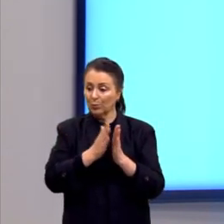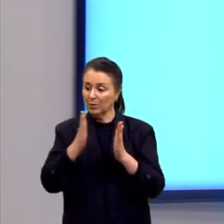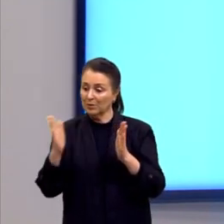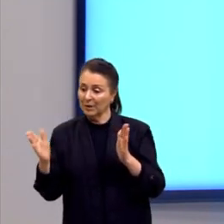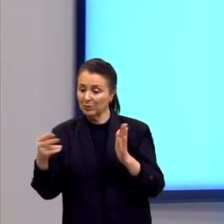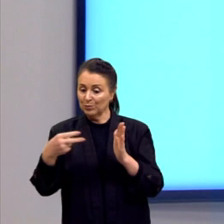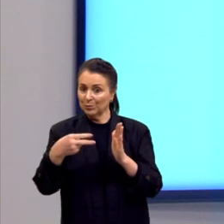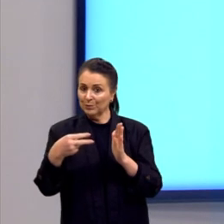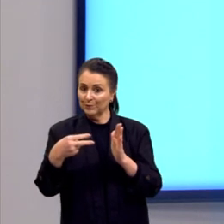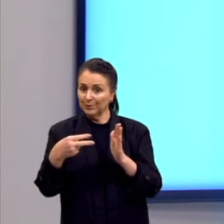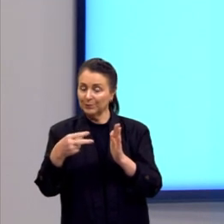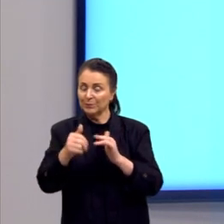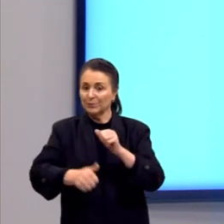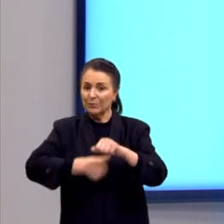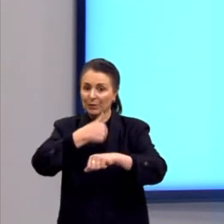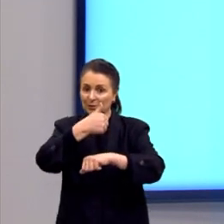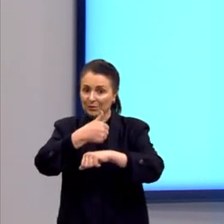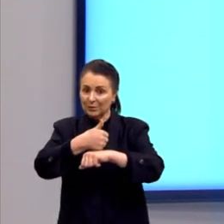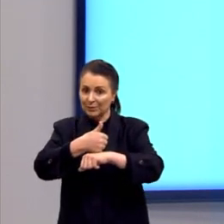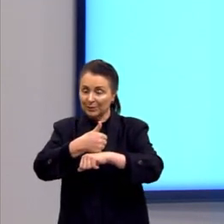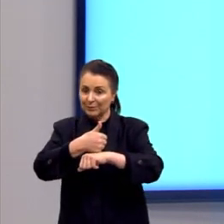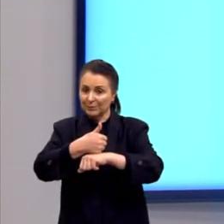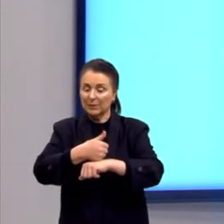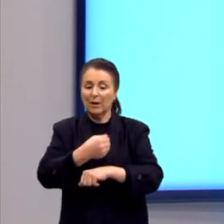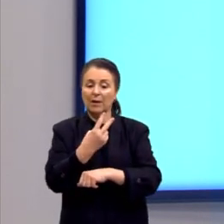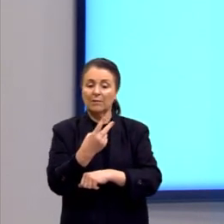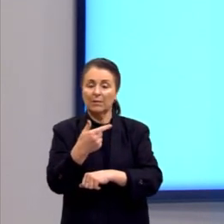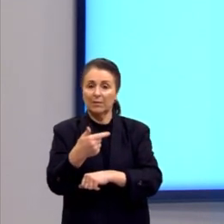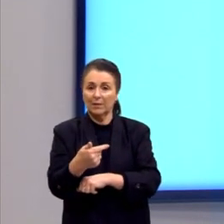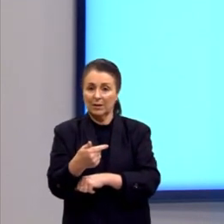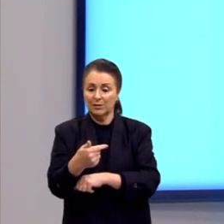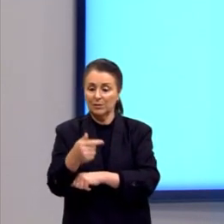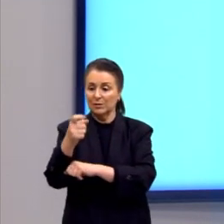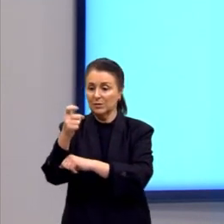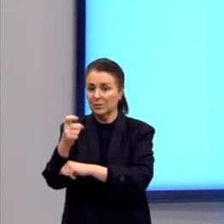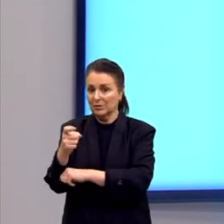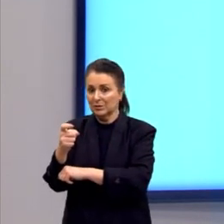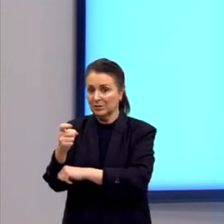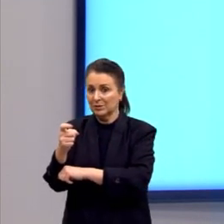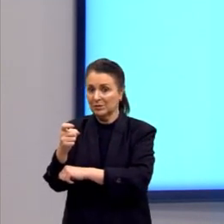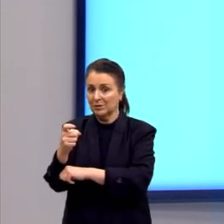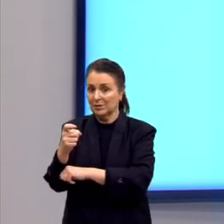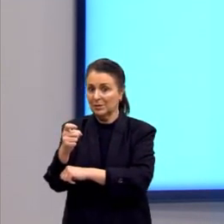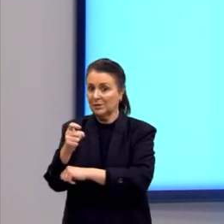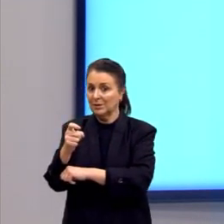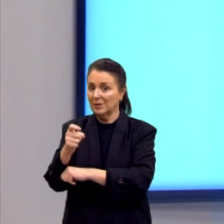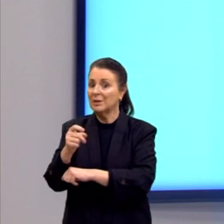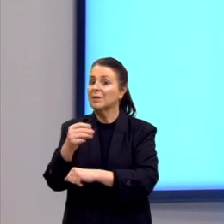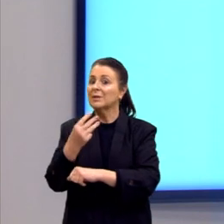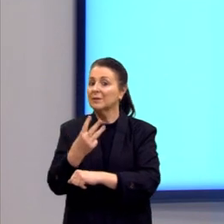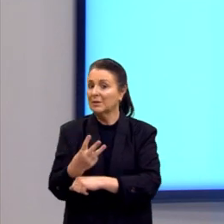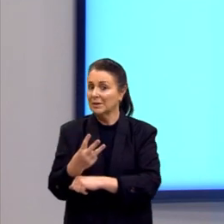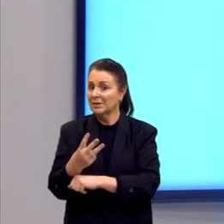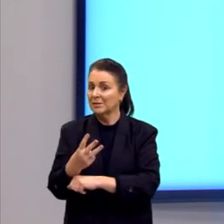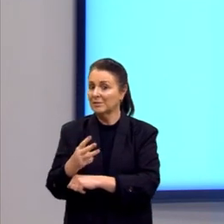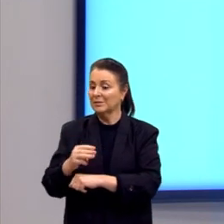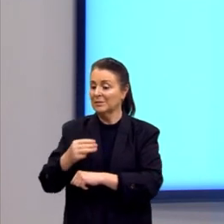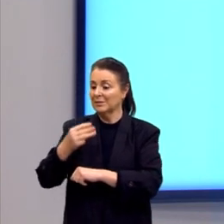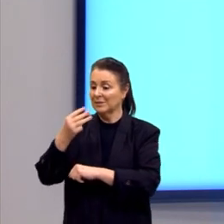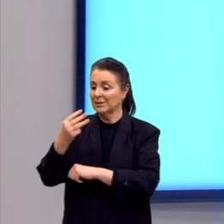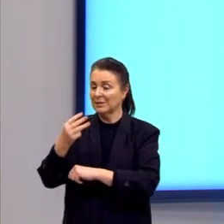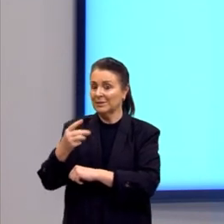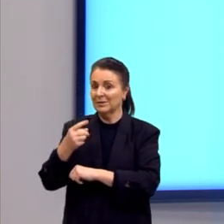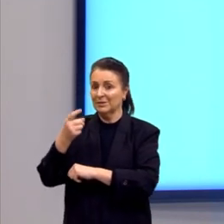Igualdade só substituímos então 27 elevado a x por 3 elevado a 3